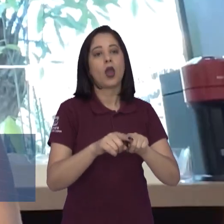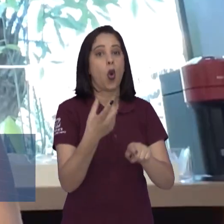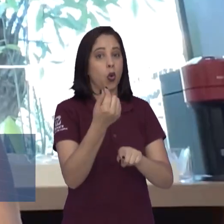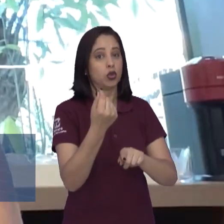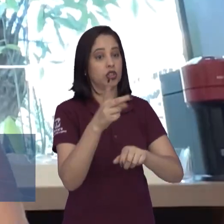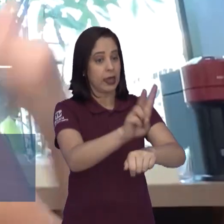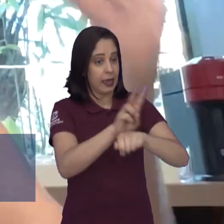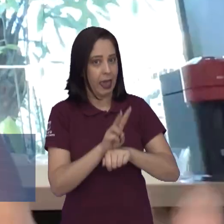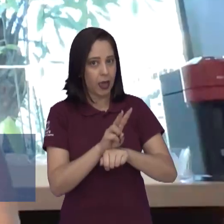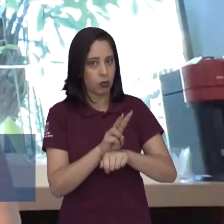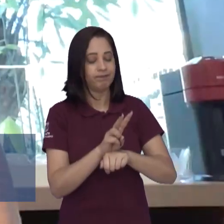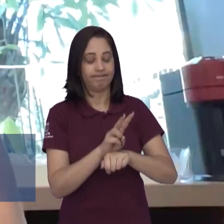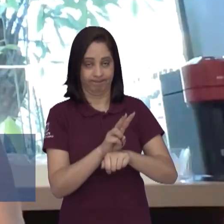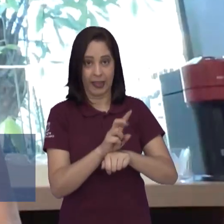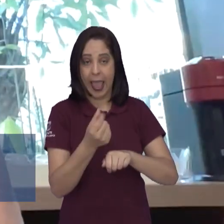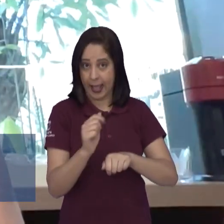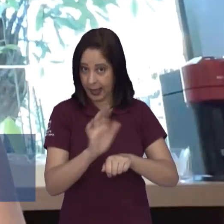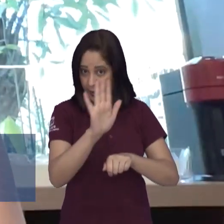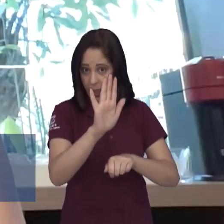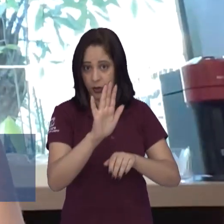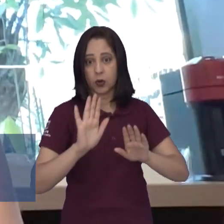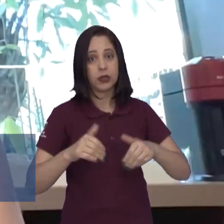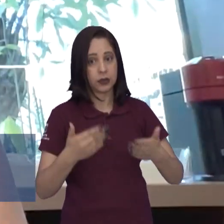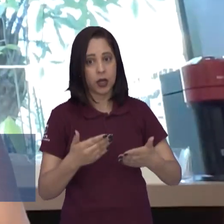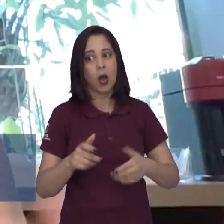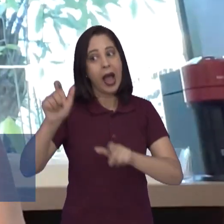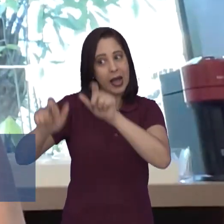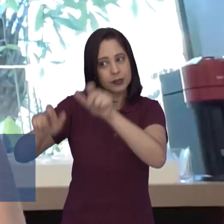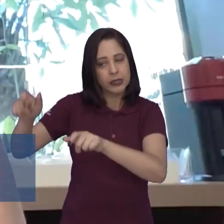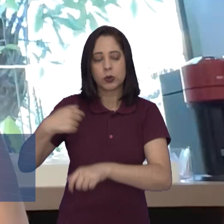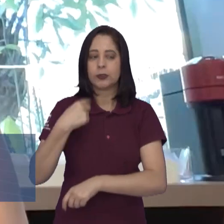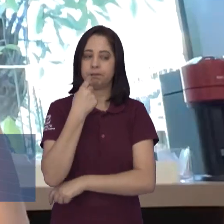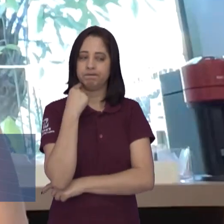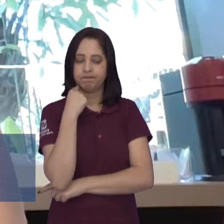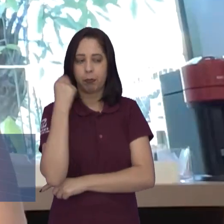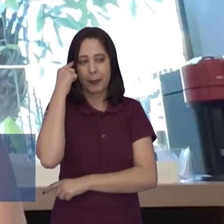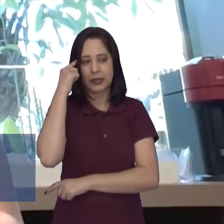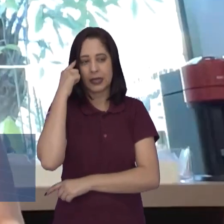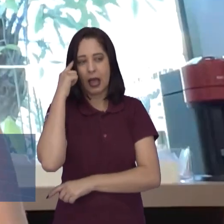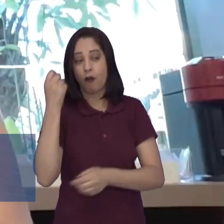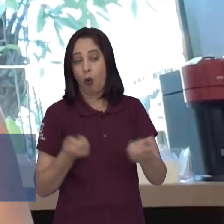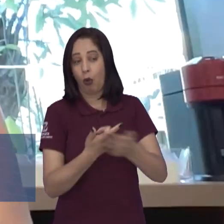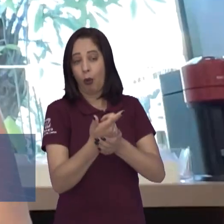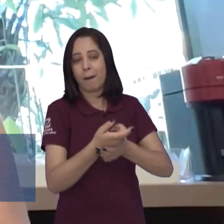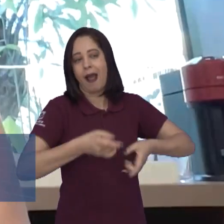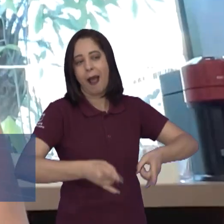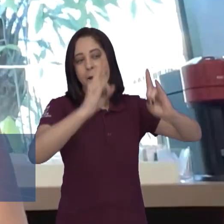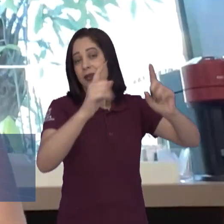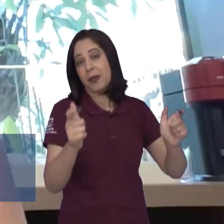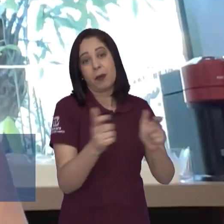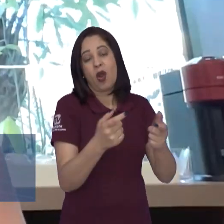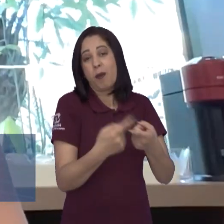renda mais alta, então as pessoas acabam optando por comprar apartamentos menores, que caibam dentro do